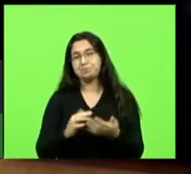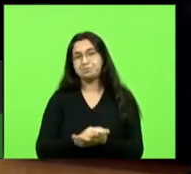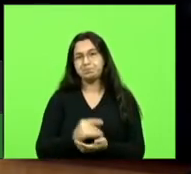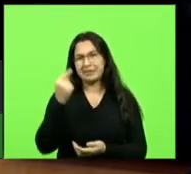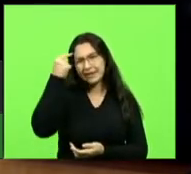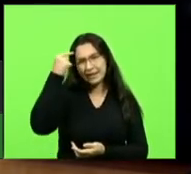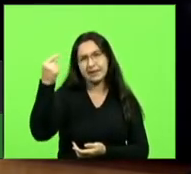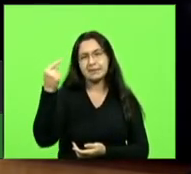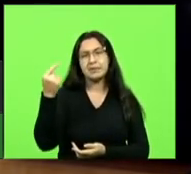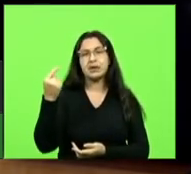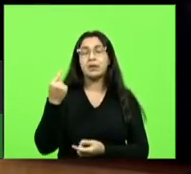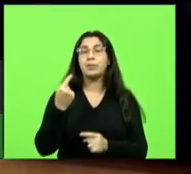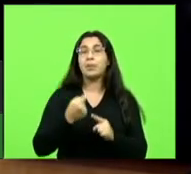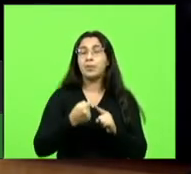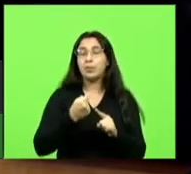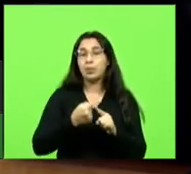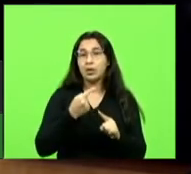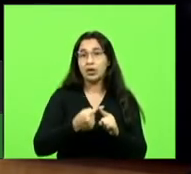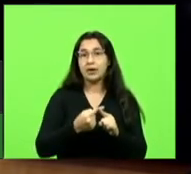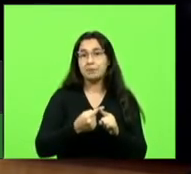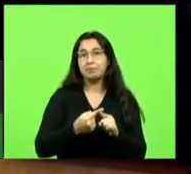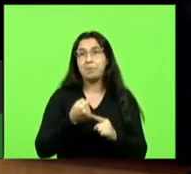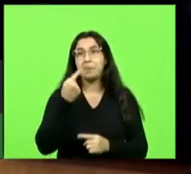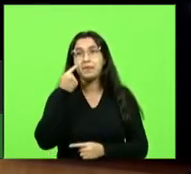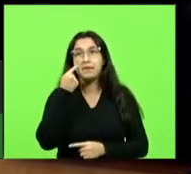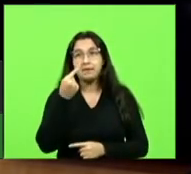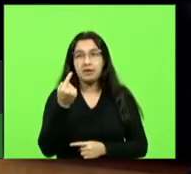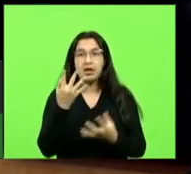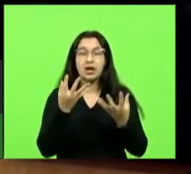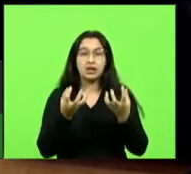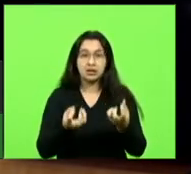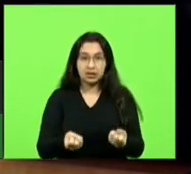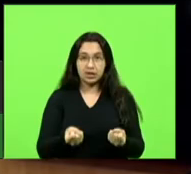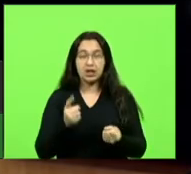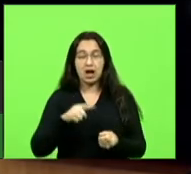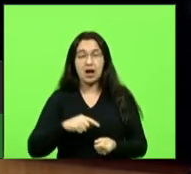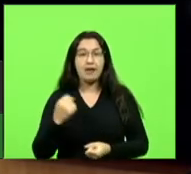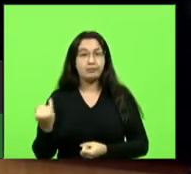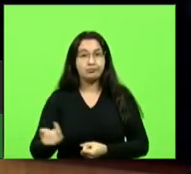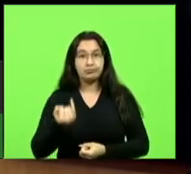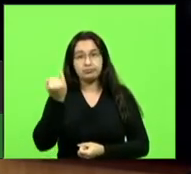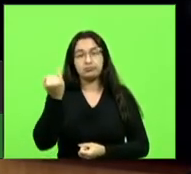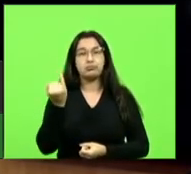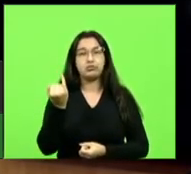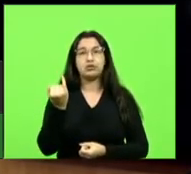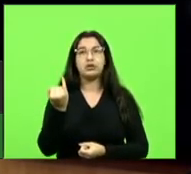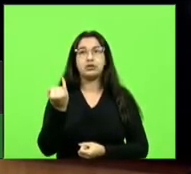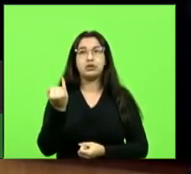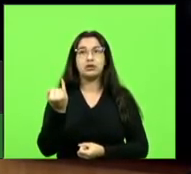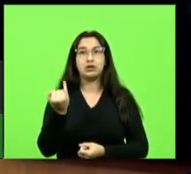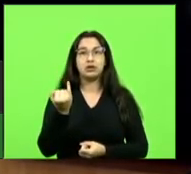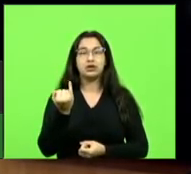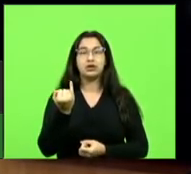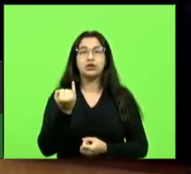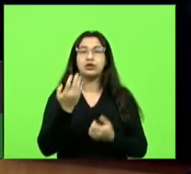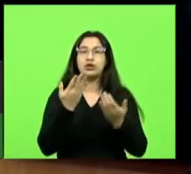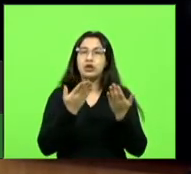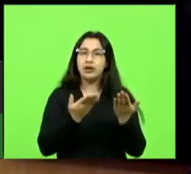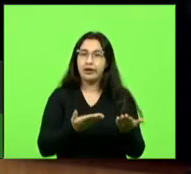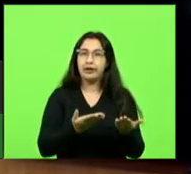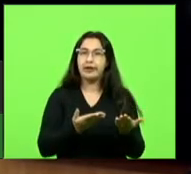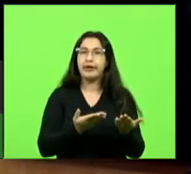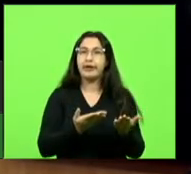dizer que nós vemos com bons olhos, é extremamente necessário um programa como esse